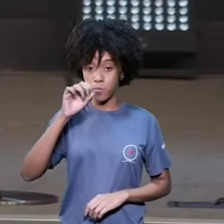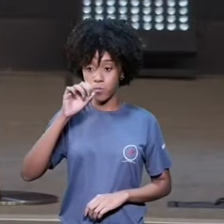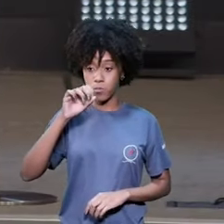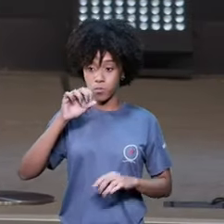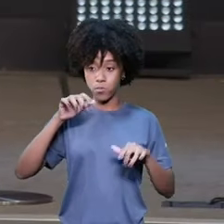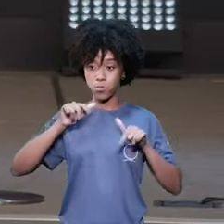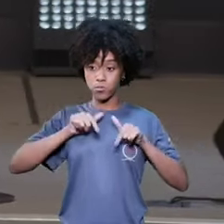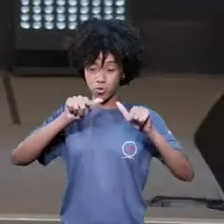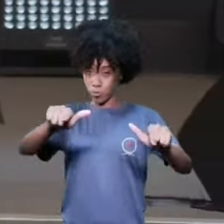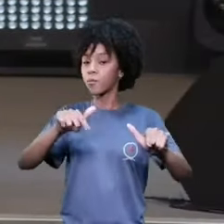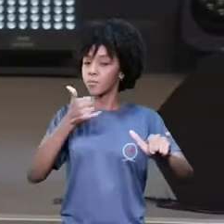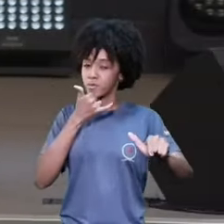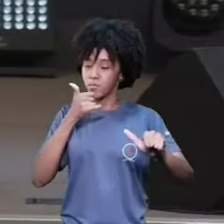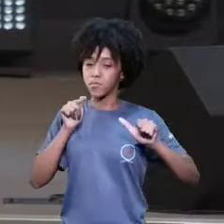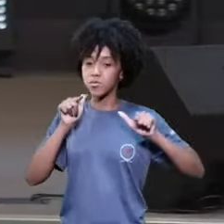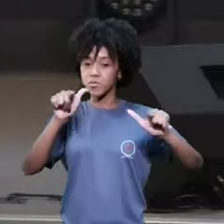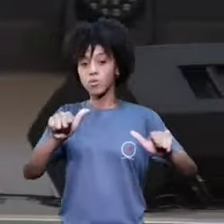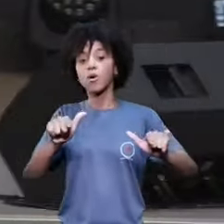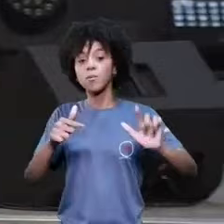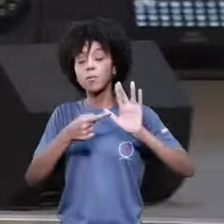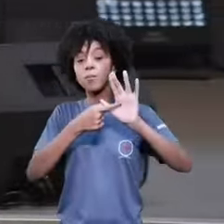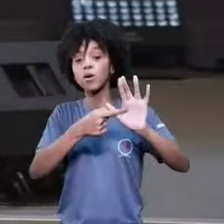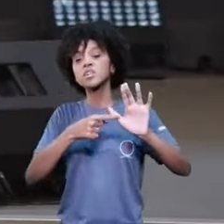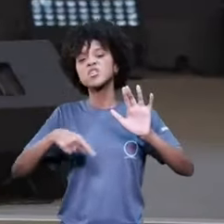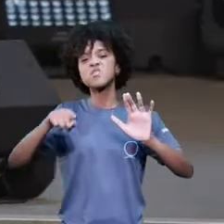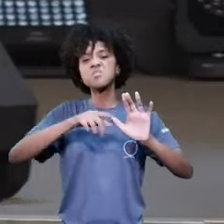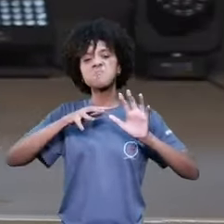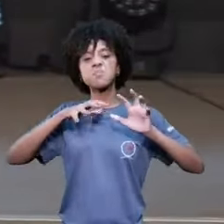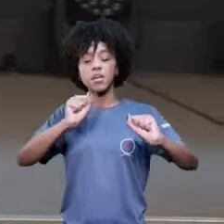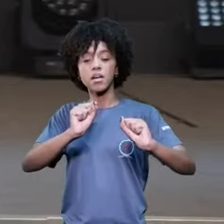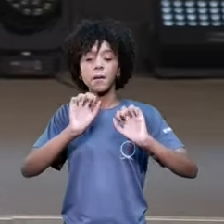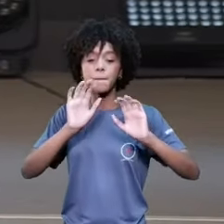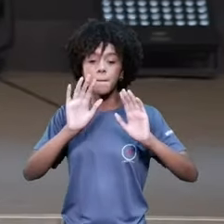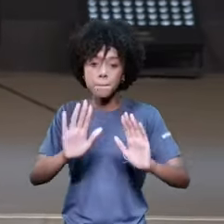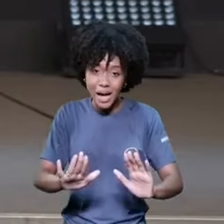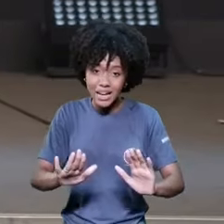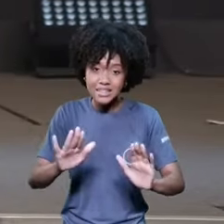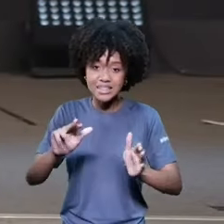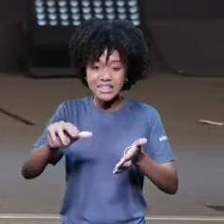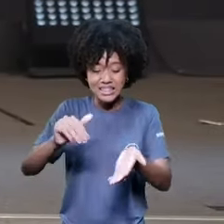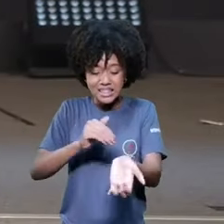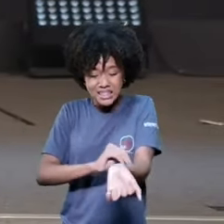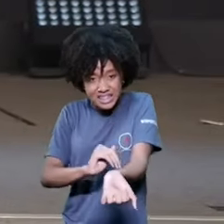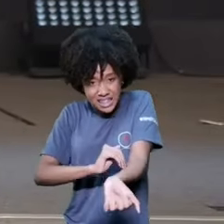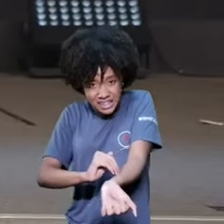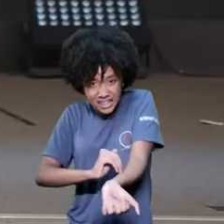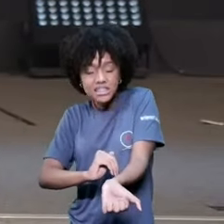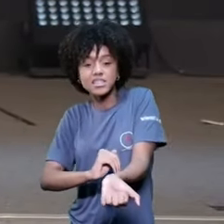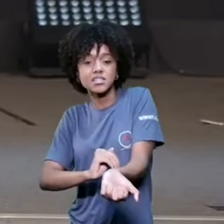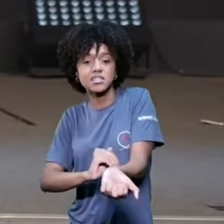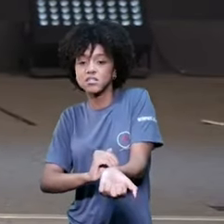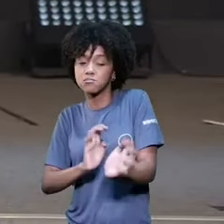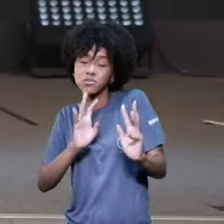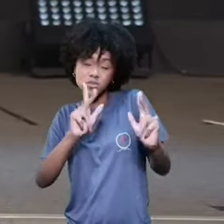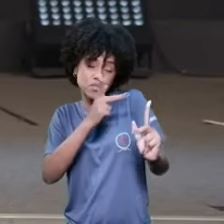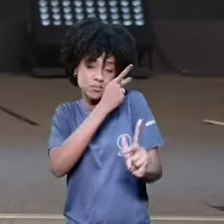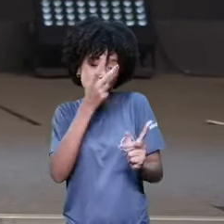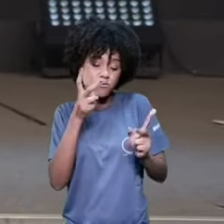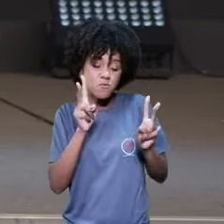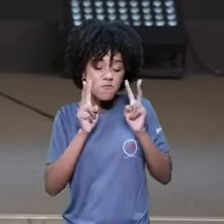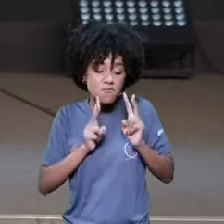você. Diploma você precisa dizer que tem que mostrar: eu tenho diploma disso, disso e aquilo. Cicatriz todo mundo vê que você